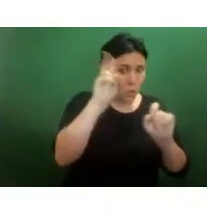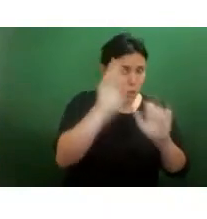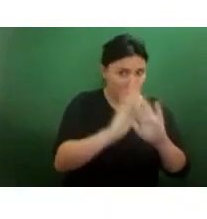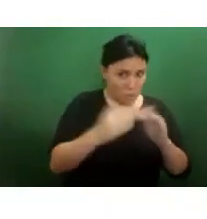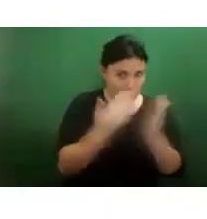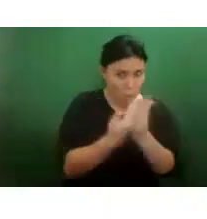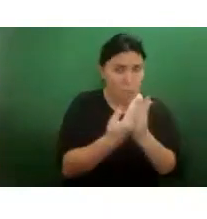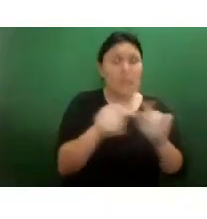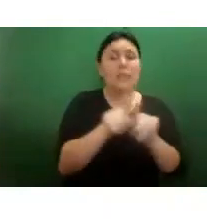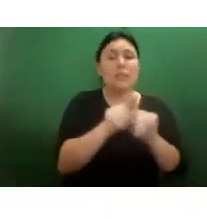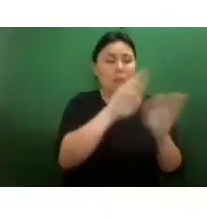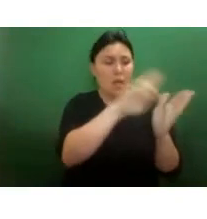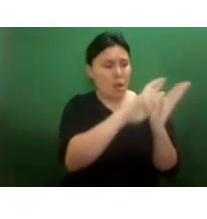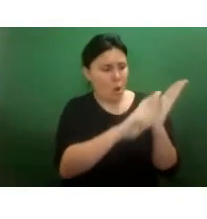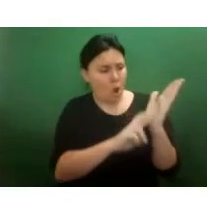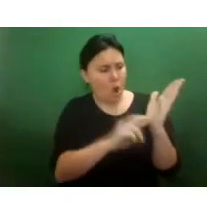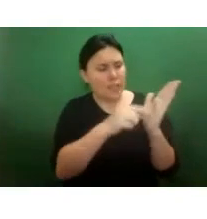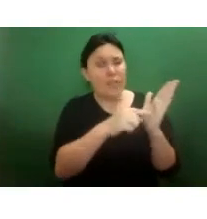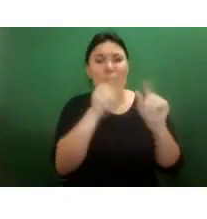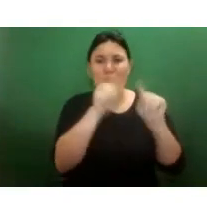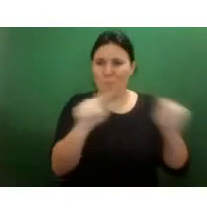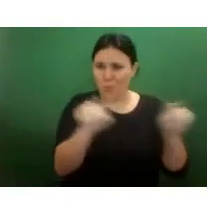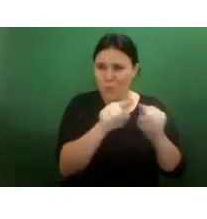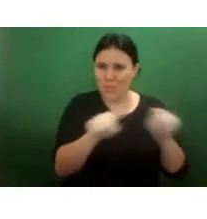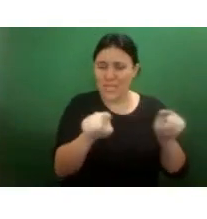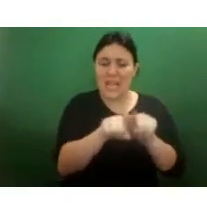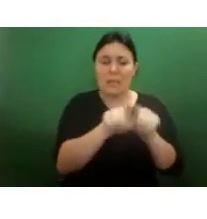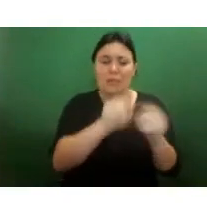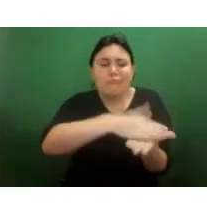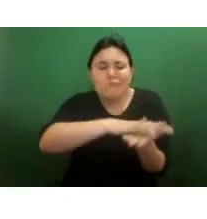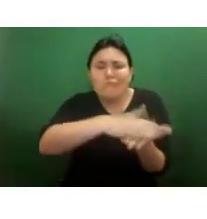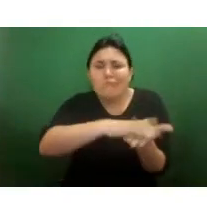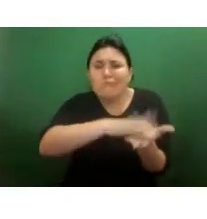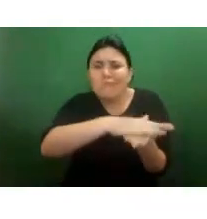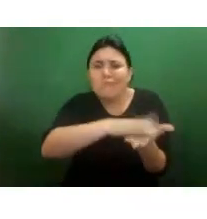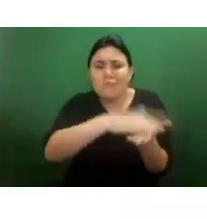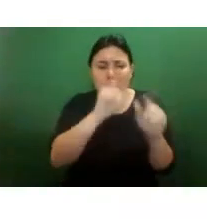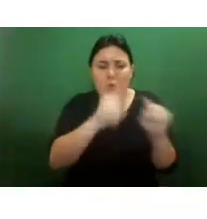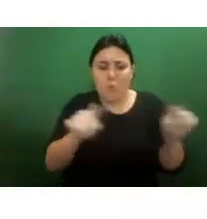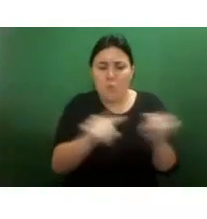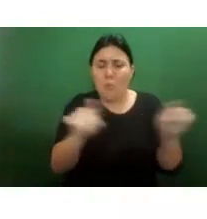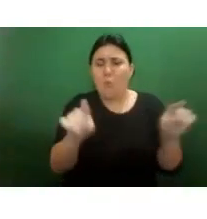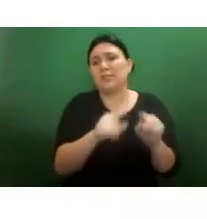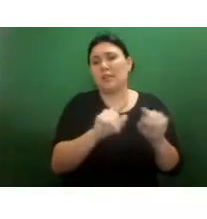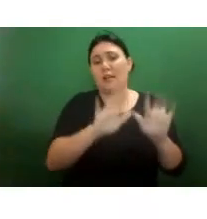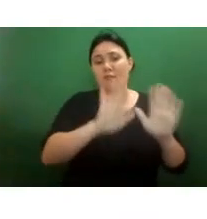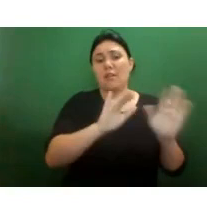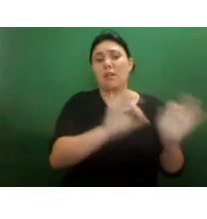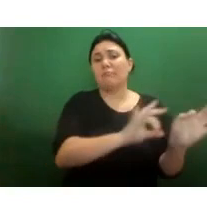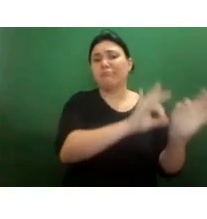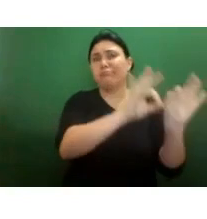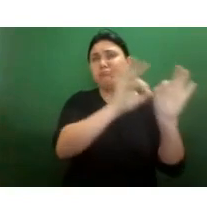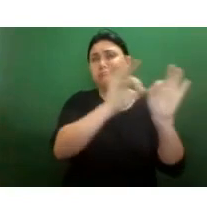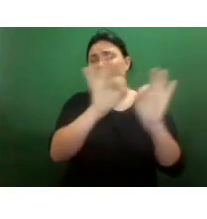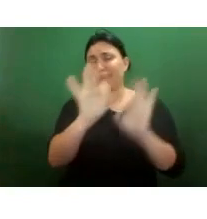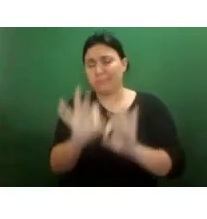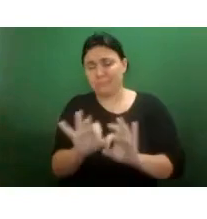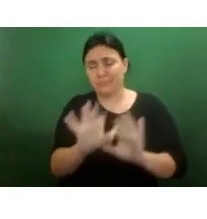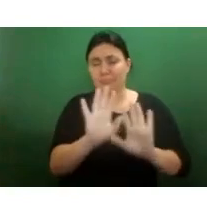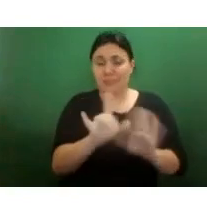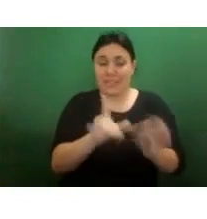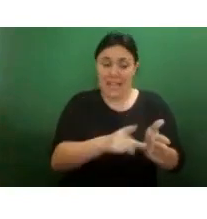o samba-enredo. Ele ficava durante toda a gravação das notas introdutórias. Então,